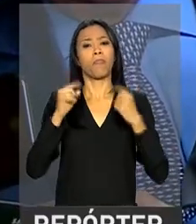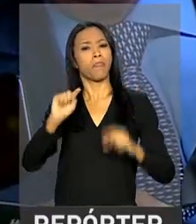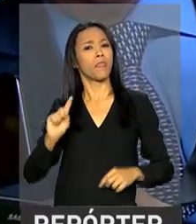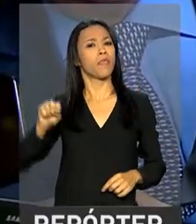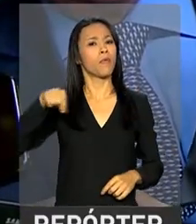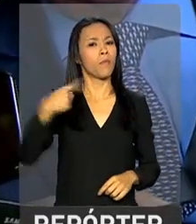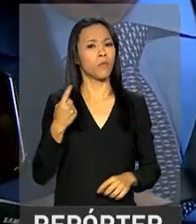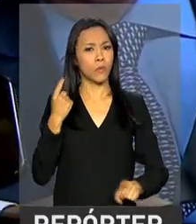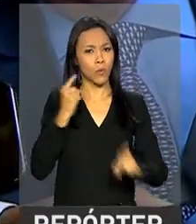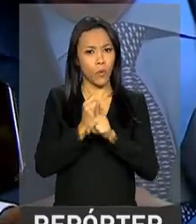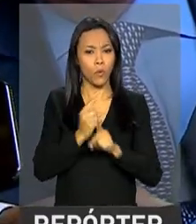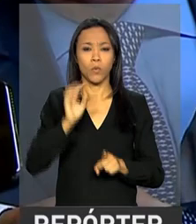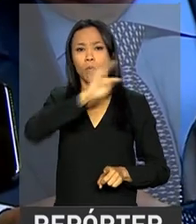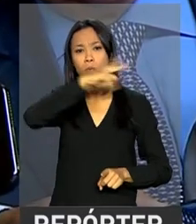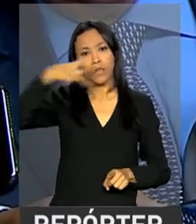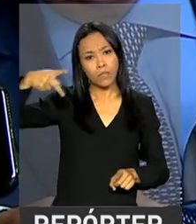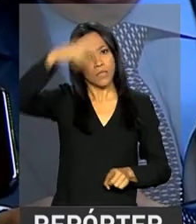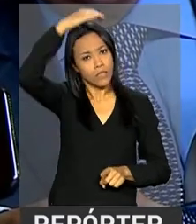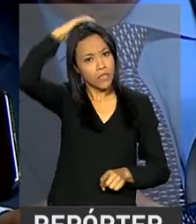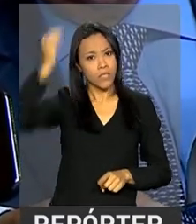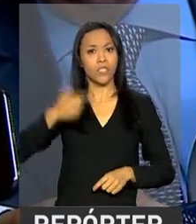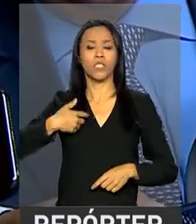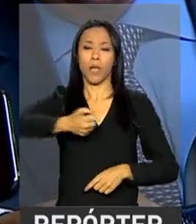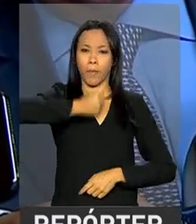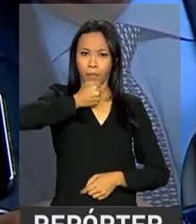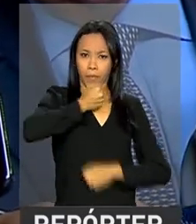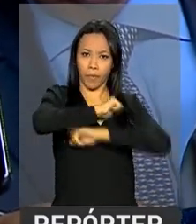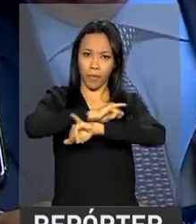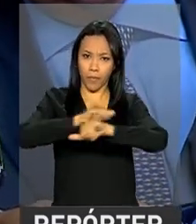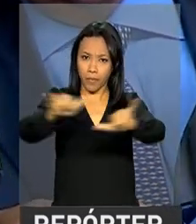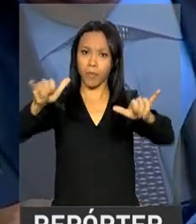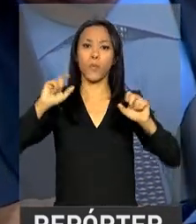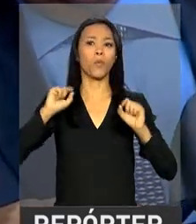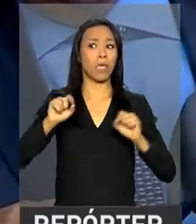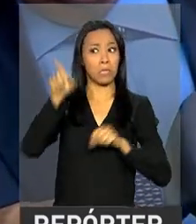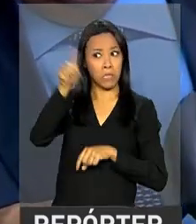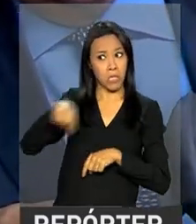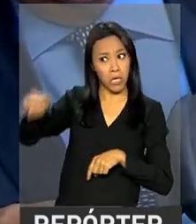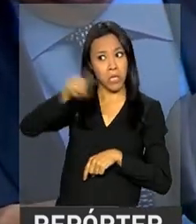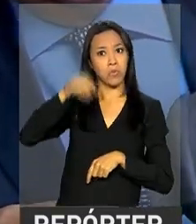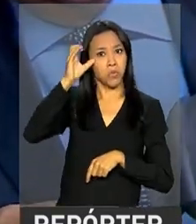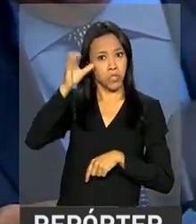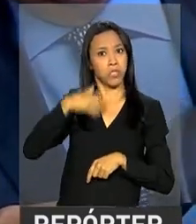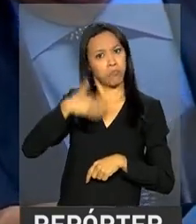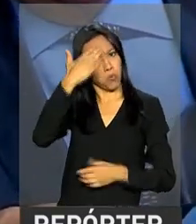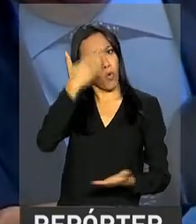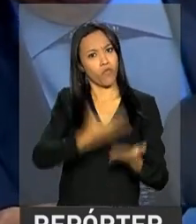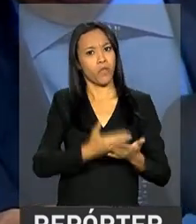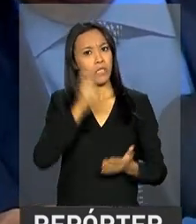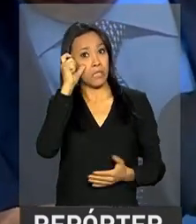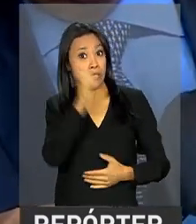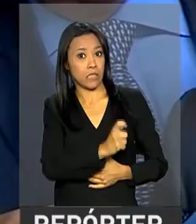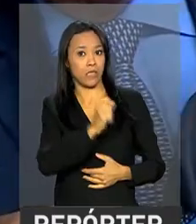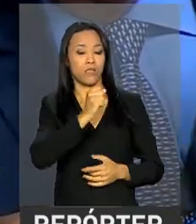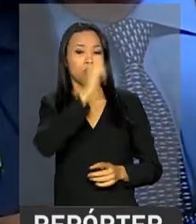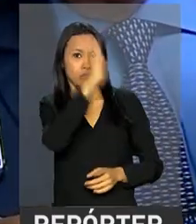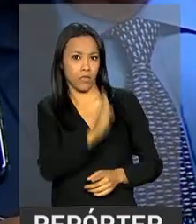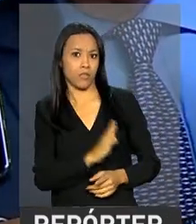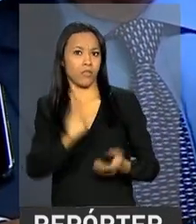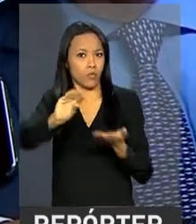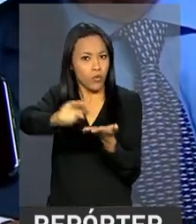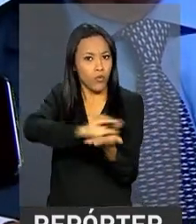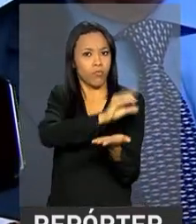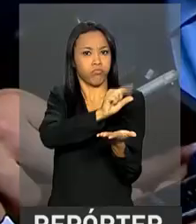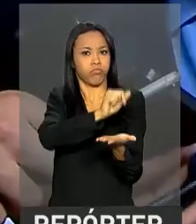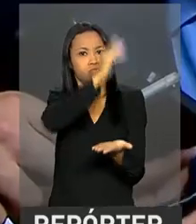dos encontros, o presidente afirmou aos jornalistas que os chineses demonstraram confiança e interesse em investir mais